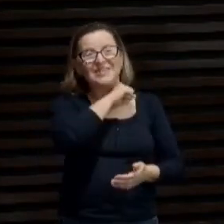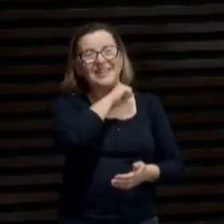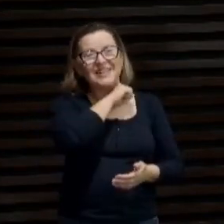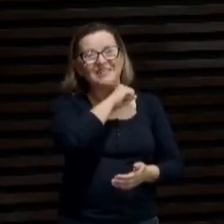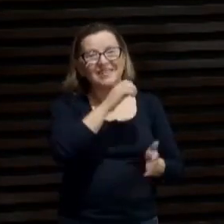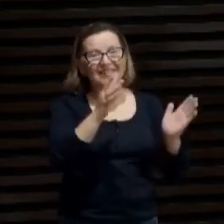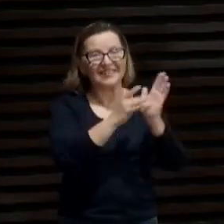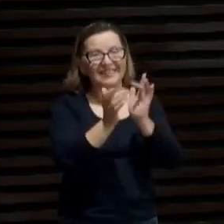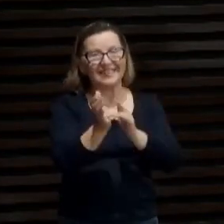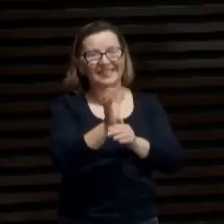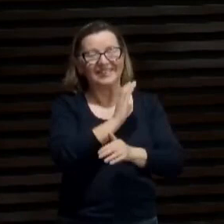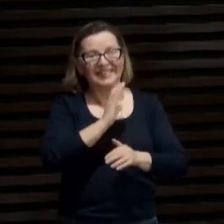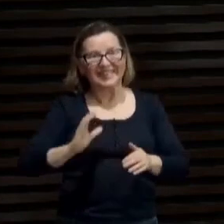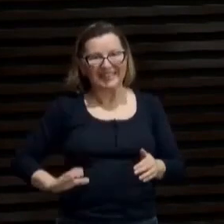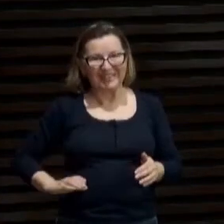céu.